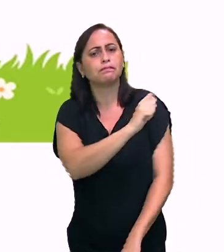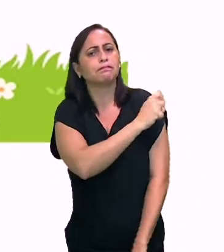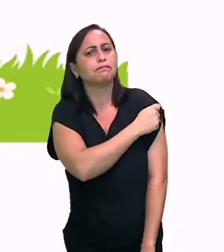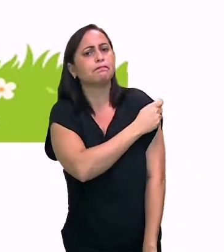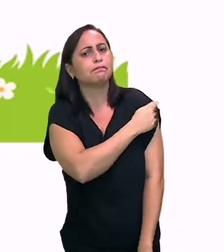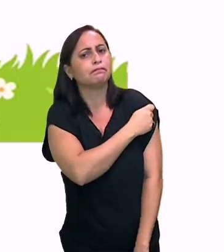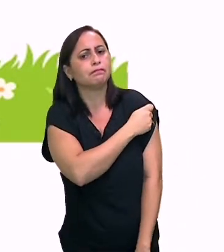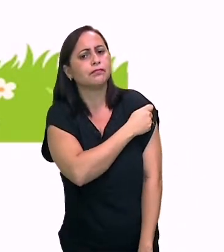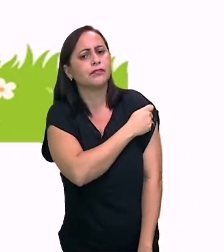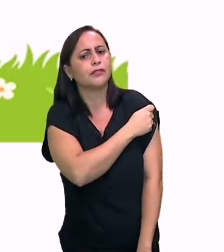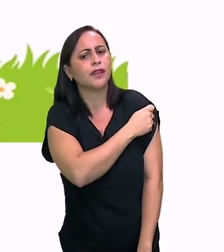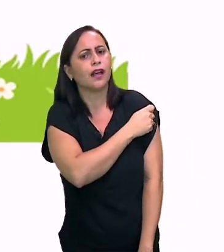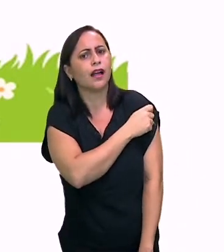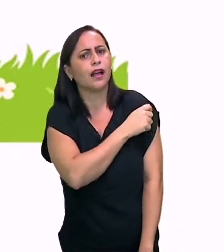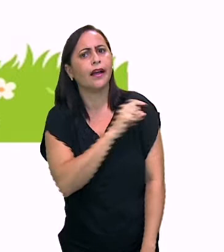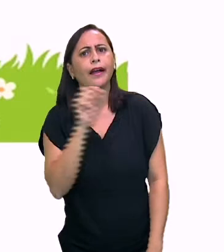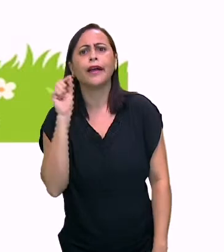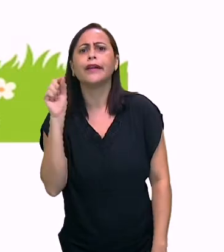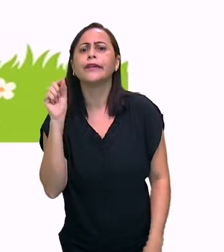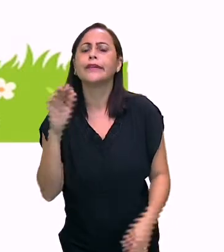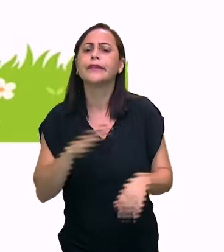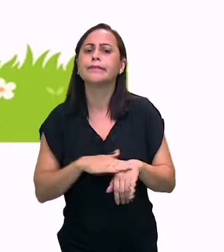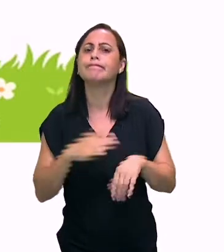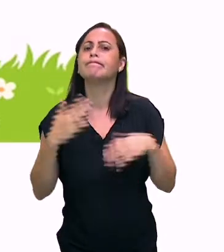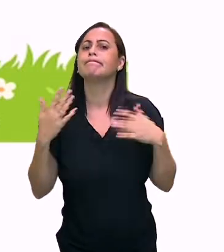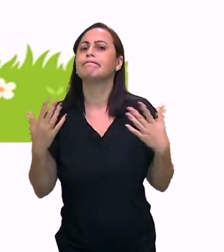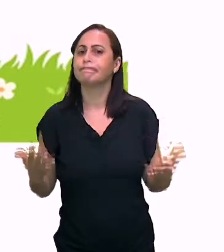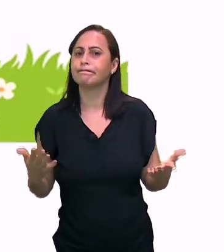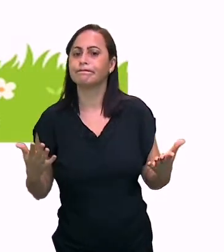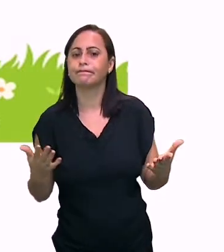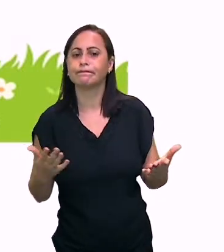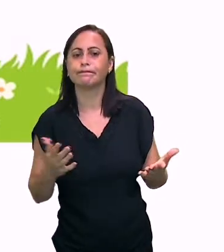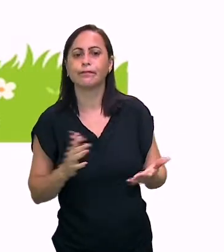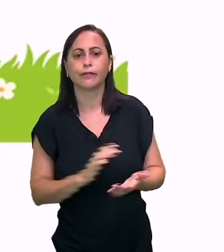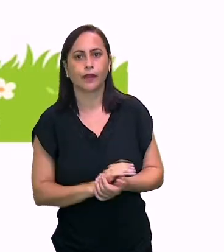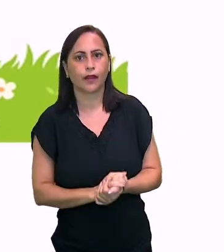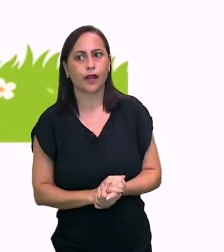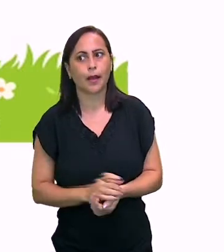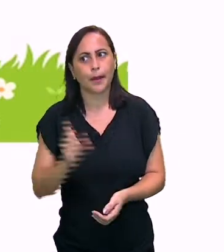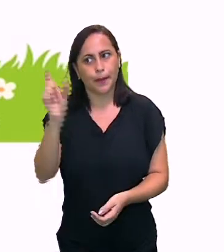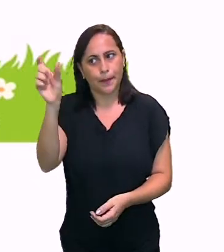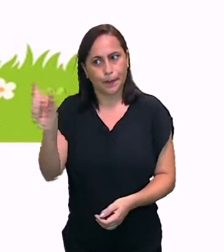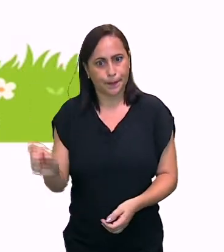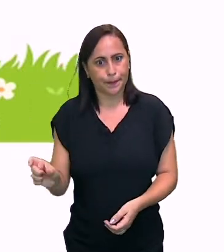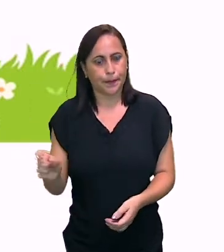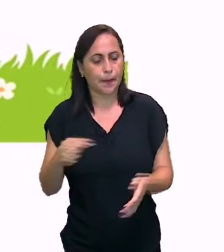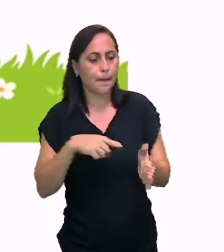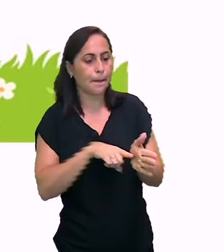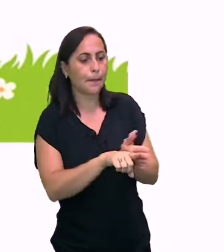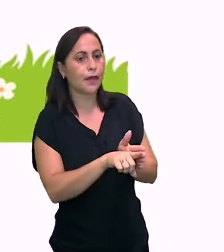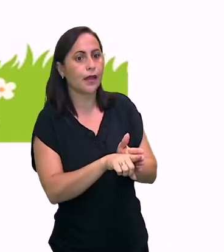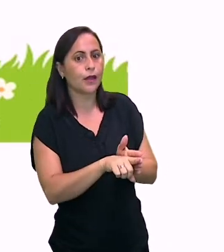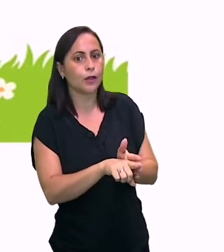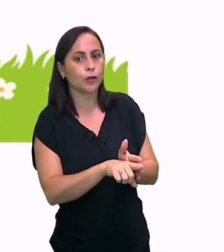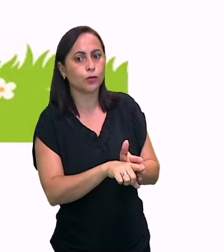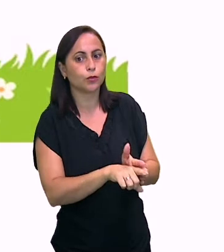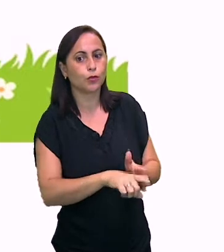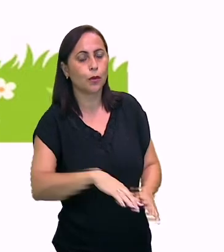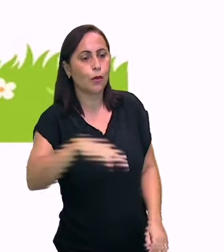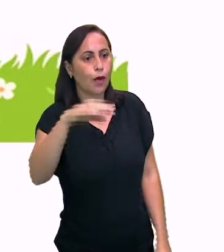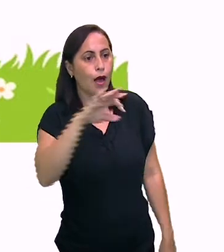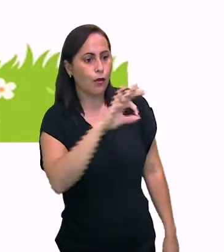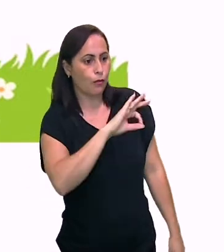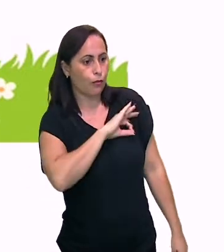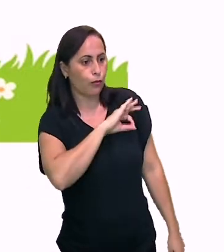aluno. E o que mais? O Pedro pergunta para o guarda de